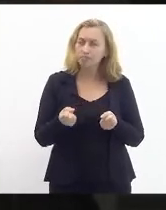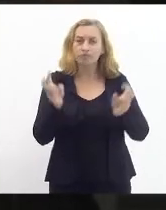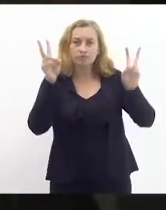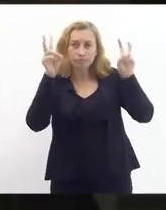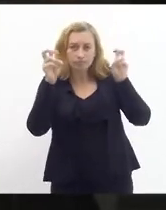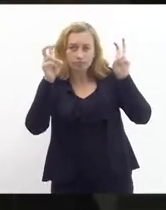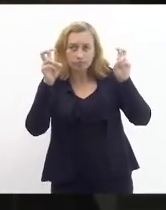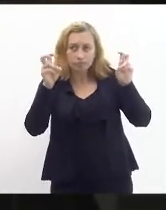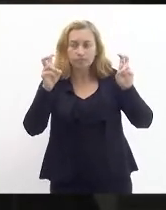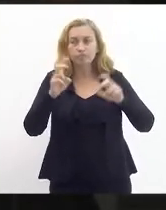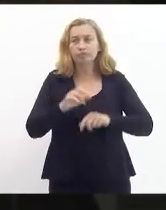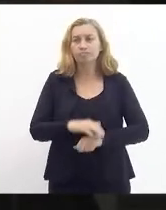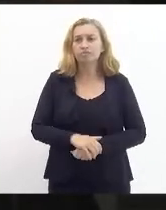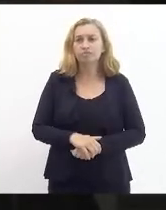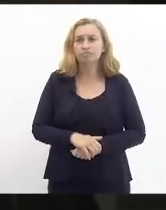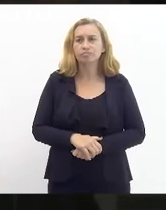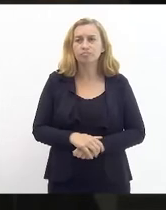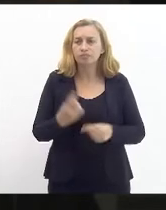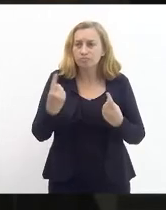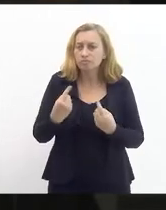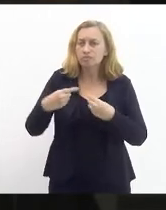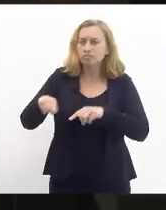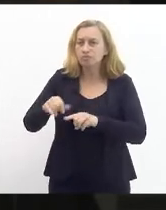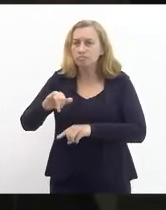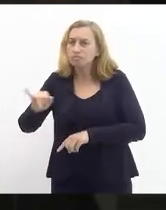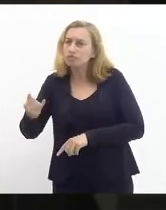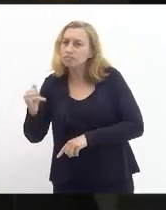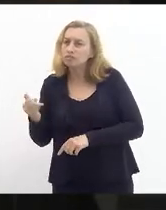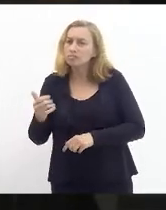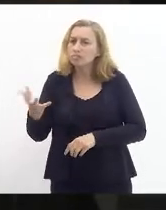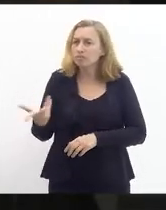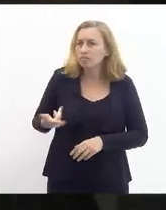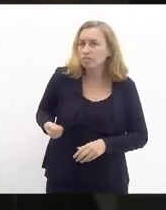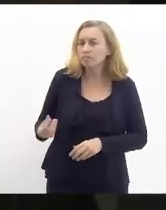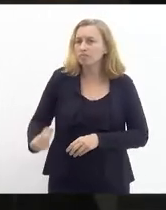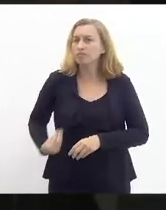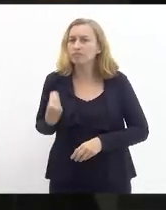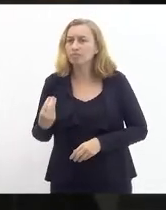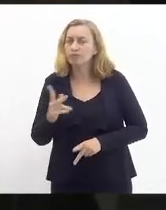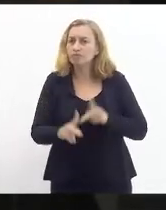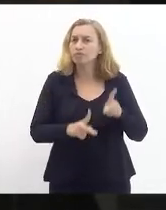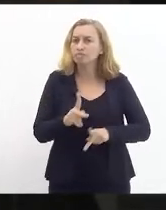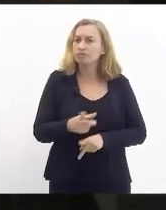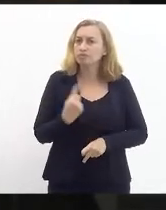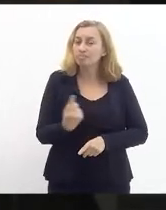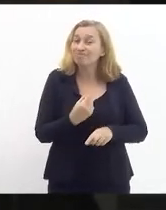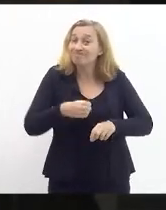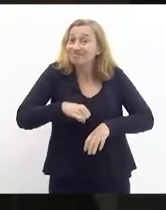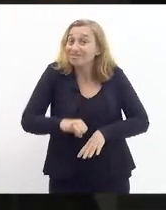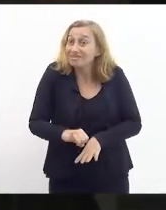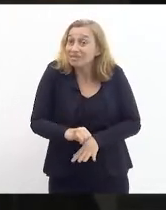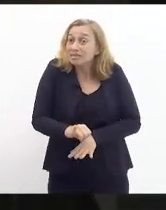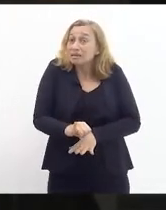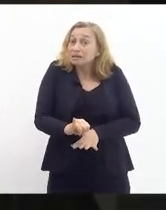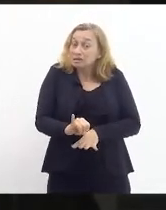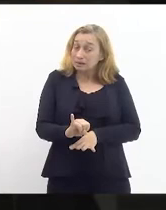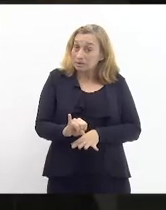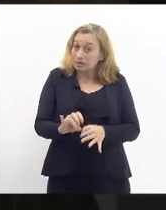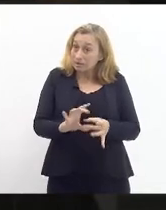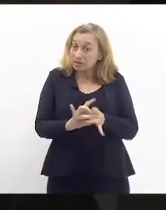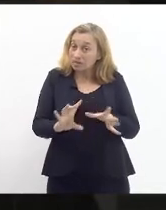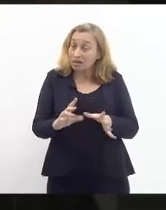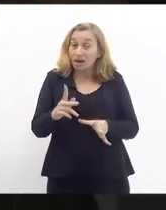fato ao combate à inflação EA melhoria de qualidade de vida do nosso povo porque senão a